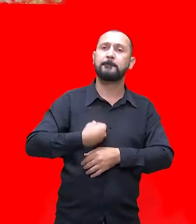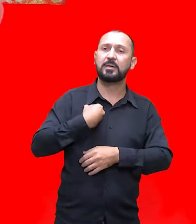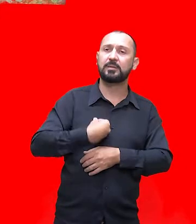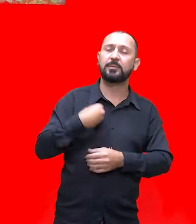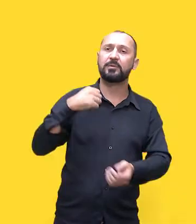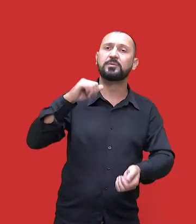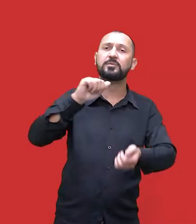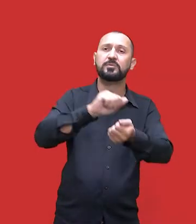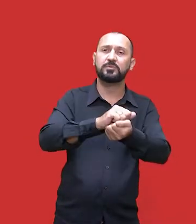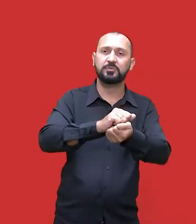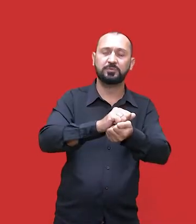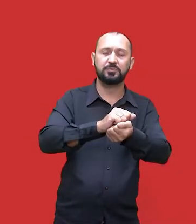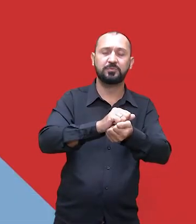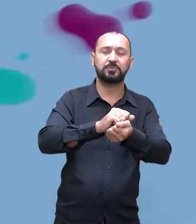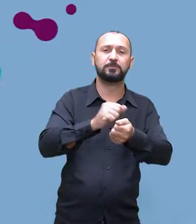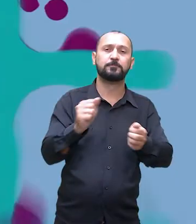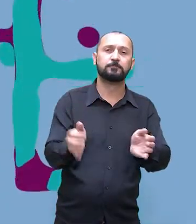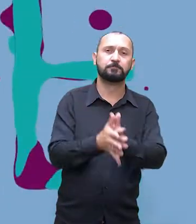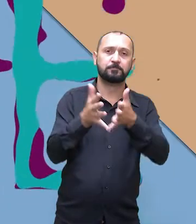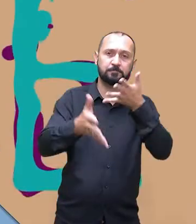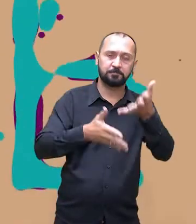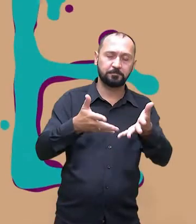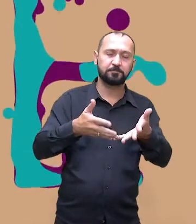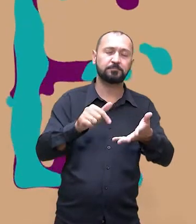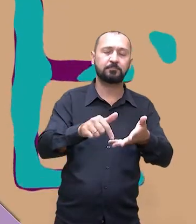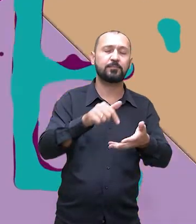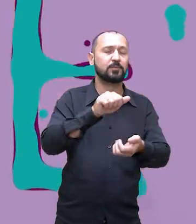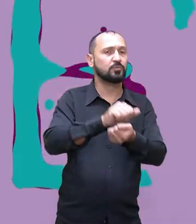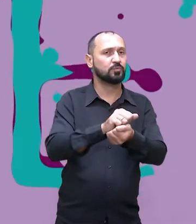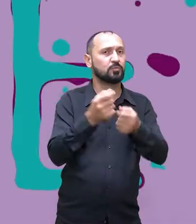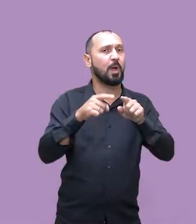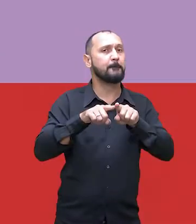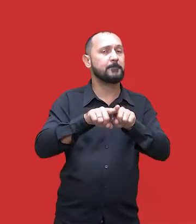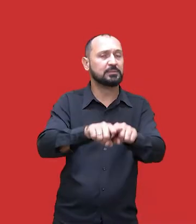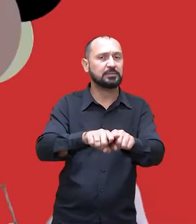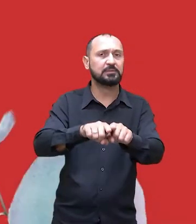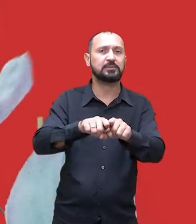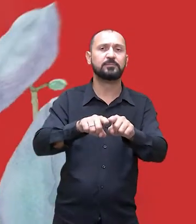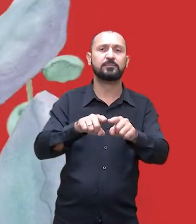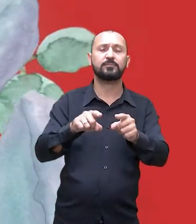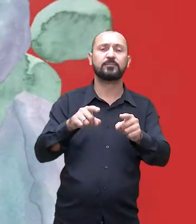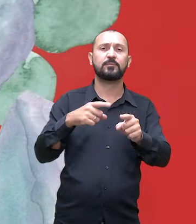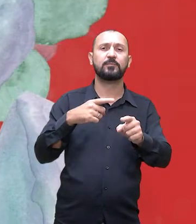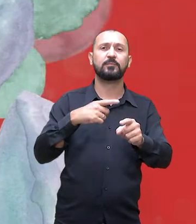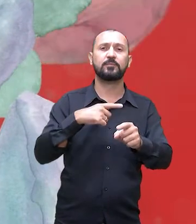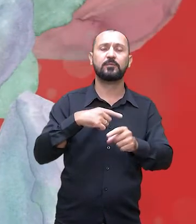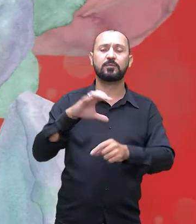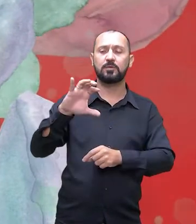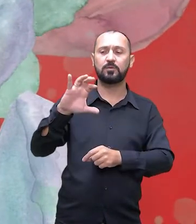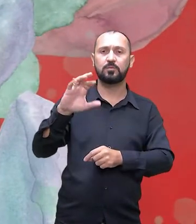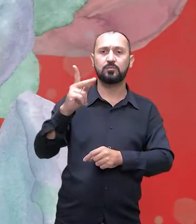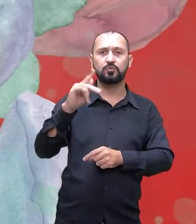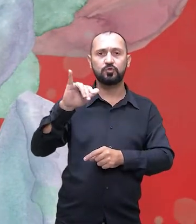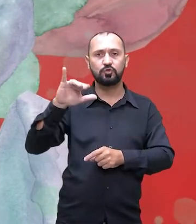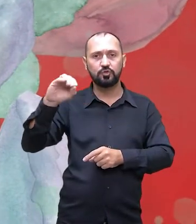desse espetáculo. Então as parcerias que eu tenho com o Chico